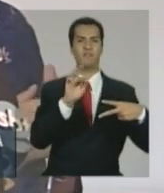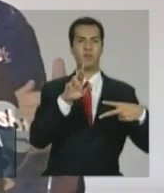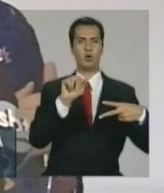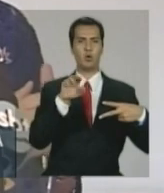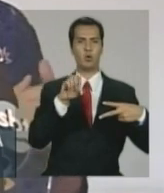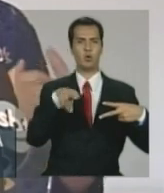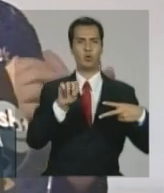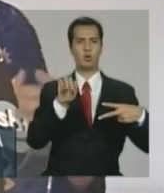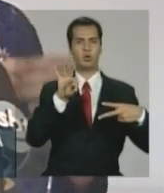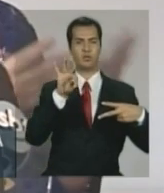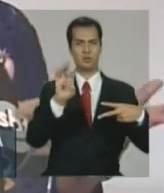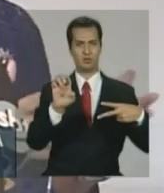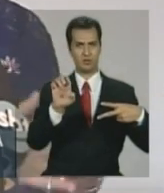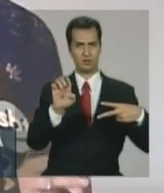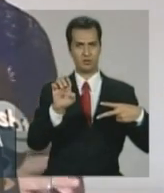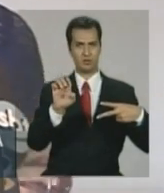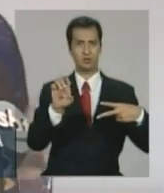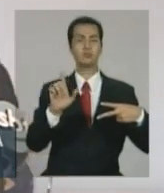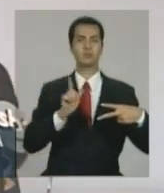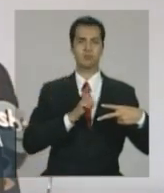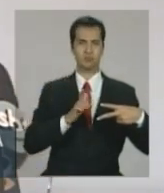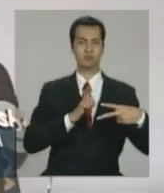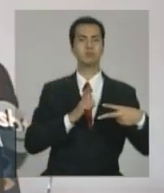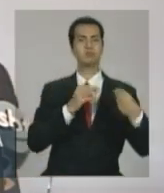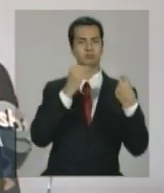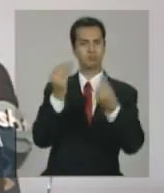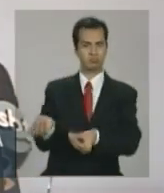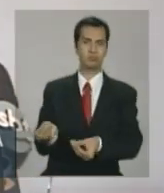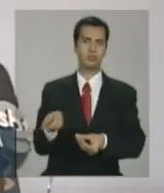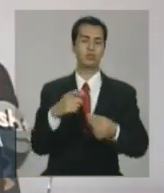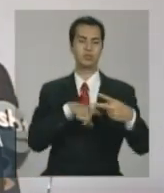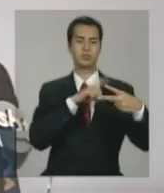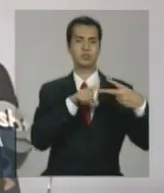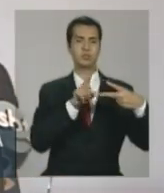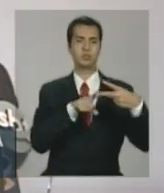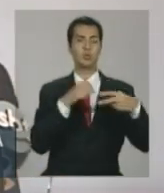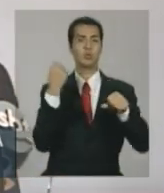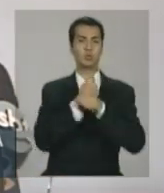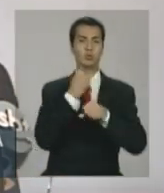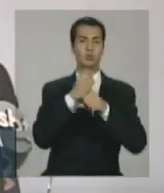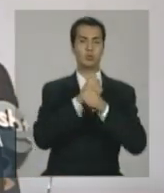estamos disponibilizando isso. Fizemos aquela rodovia Tietê,